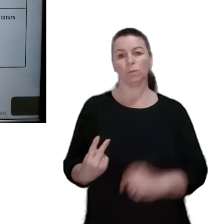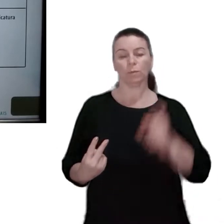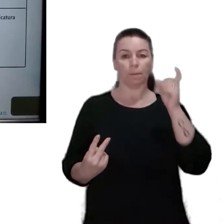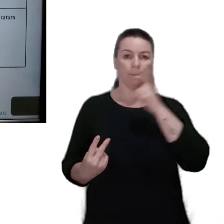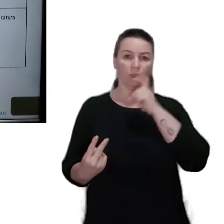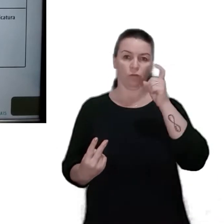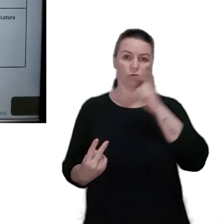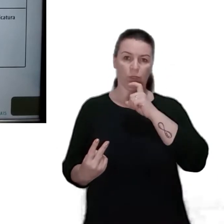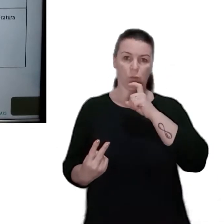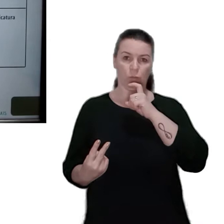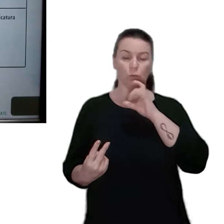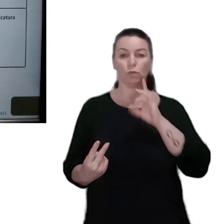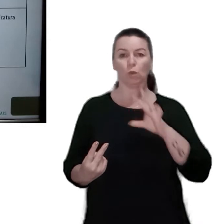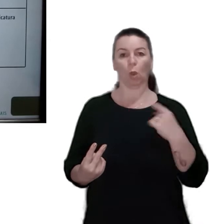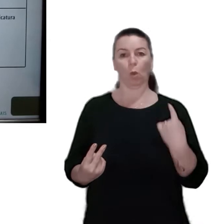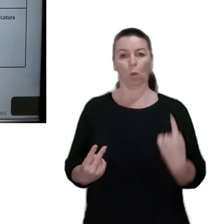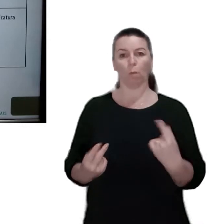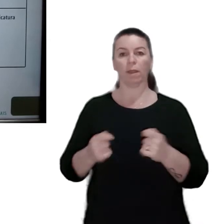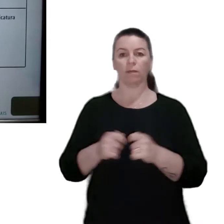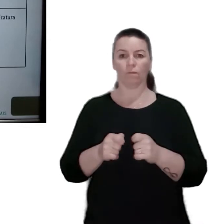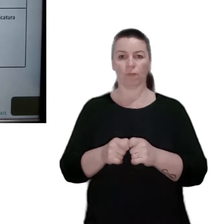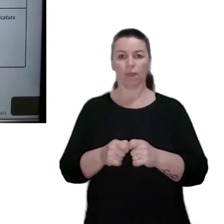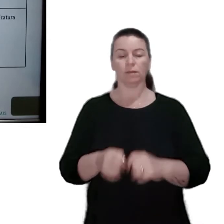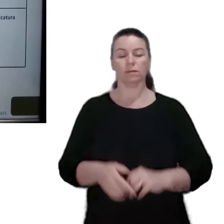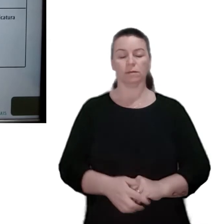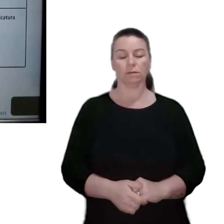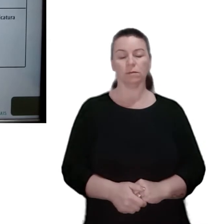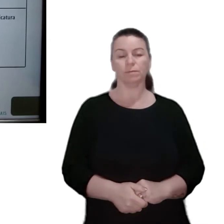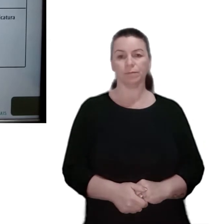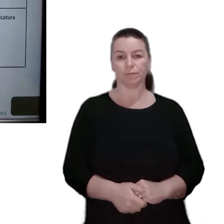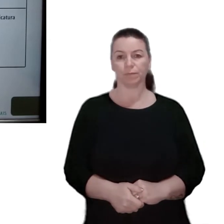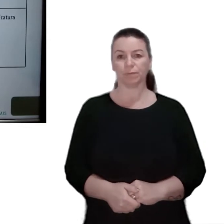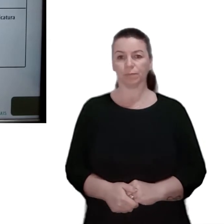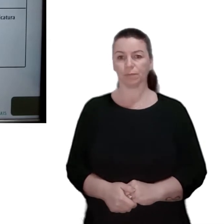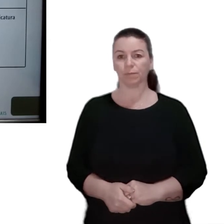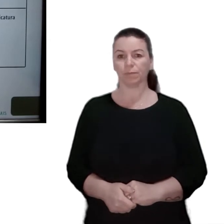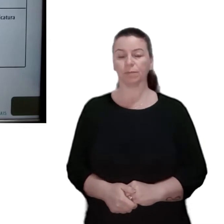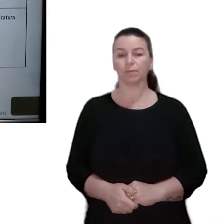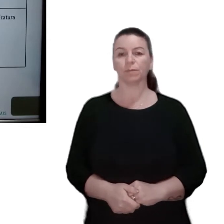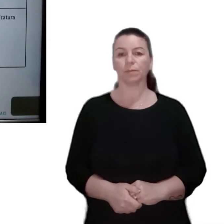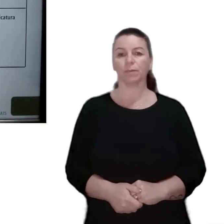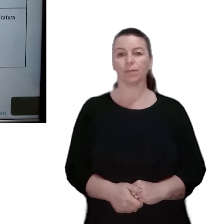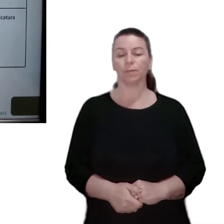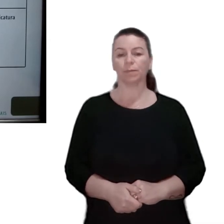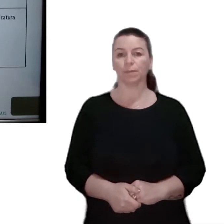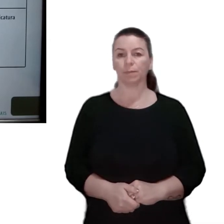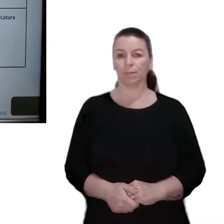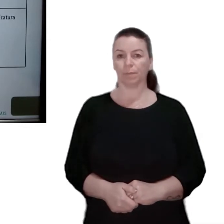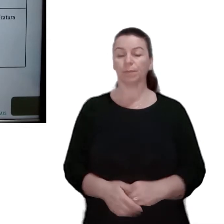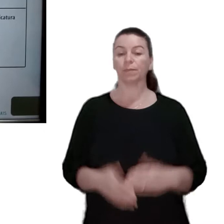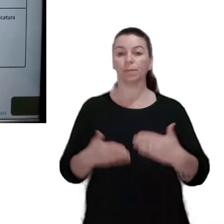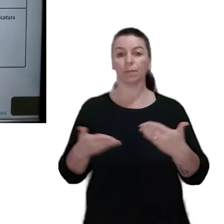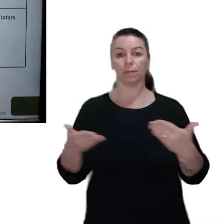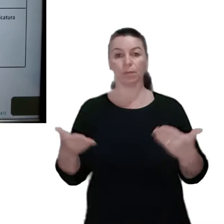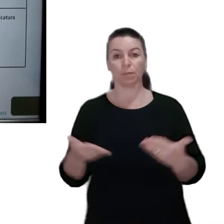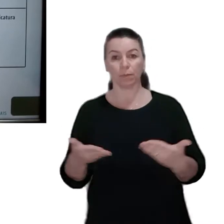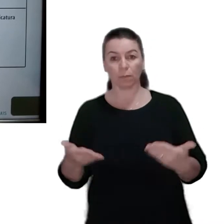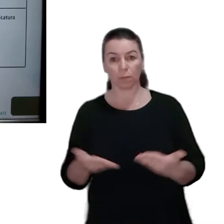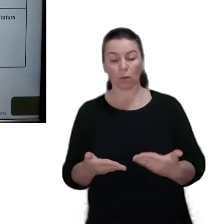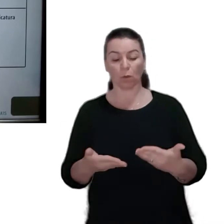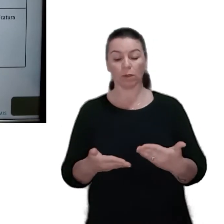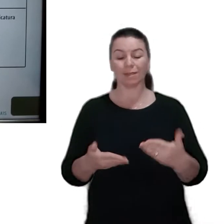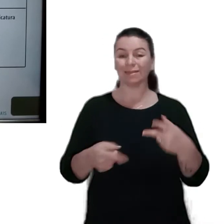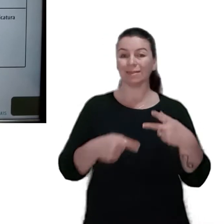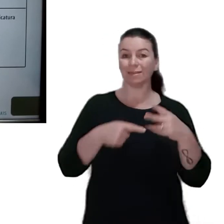mentiram e apenas uma que fez a caricatura, que é o que a gente está fazendo. Muito bem, vamos passar para a